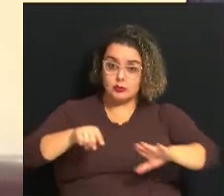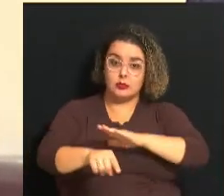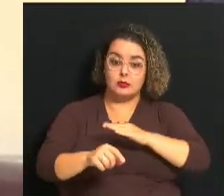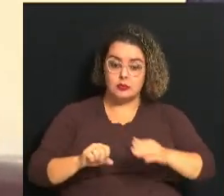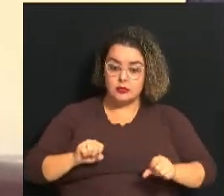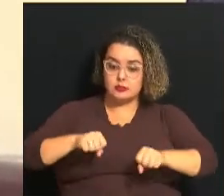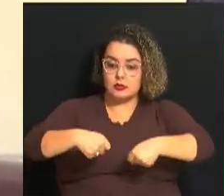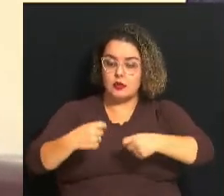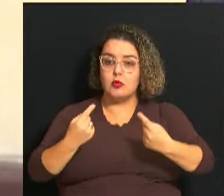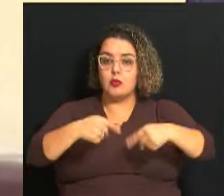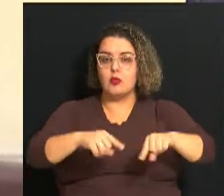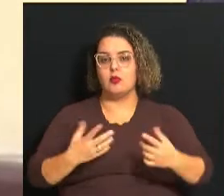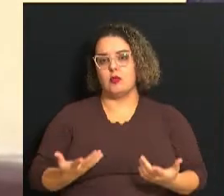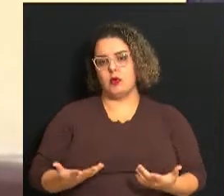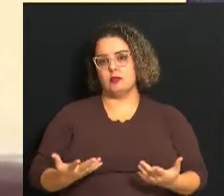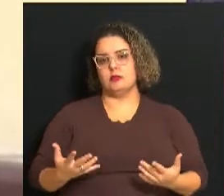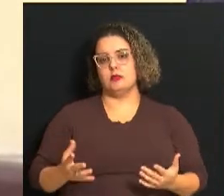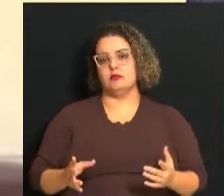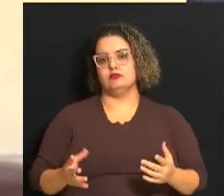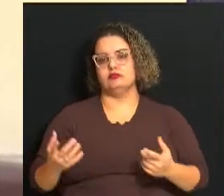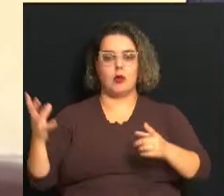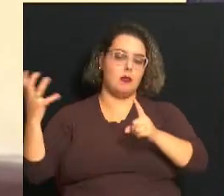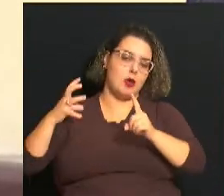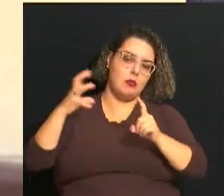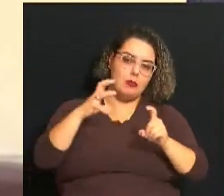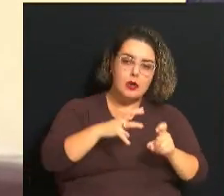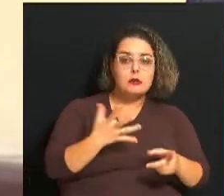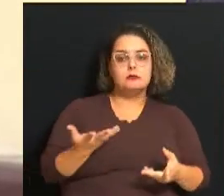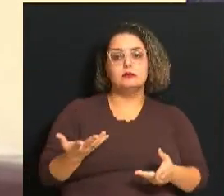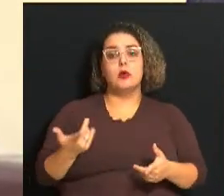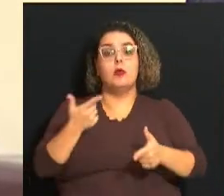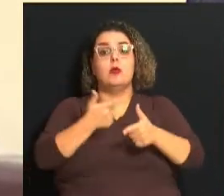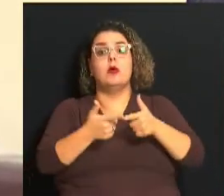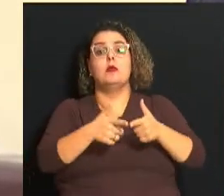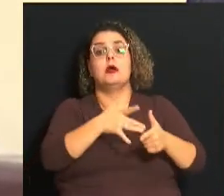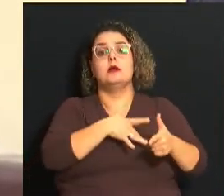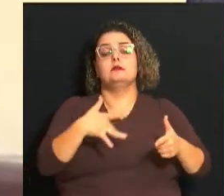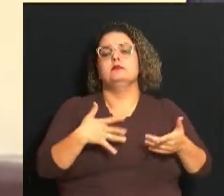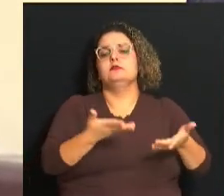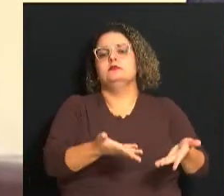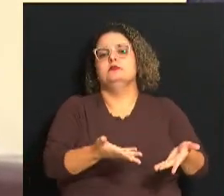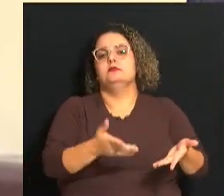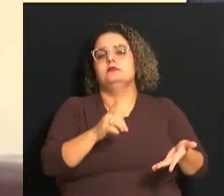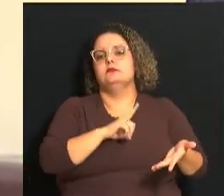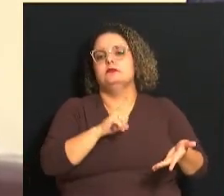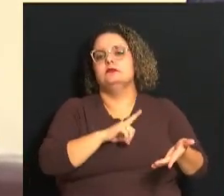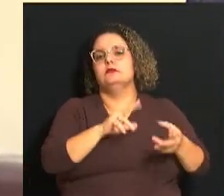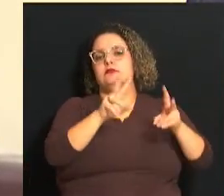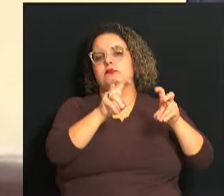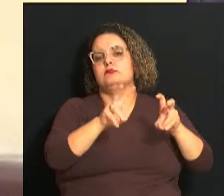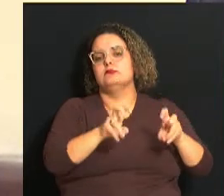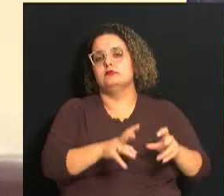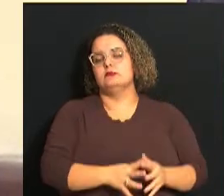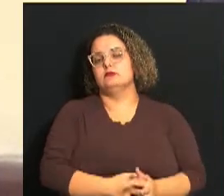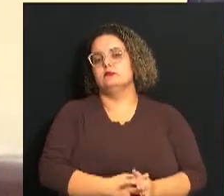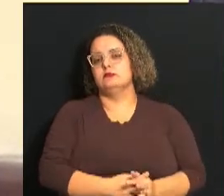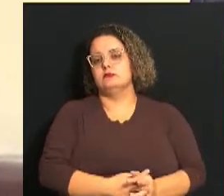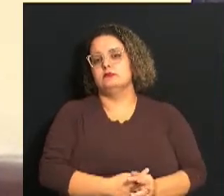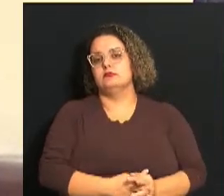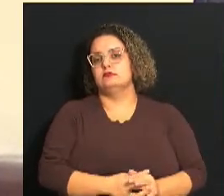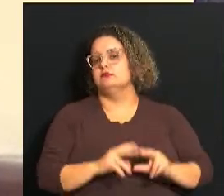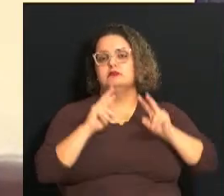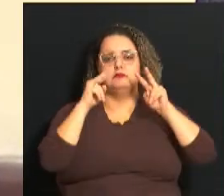combate ao assédio porque quando era tratado como problema de saúde a gente tinha uma questão que não era